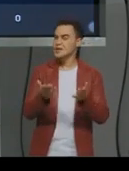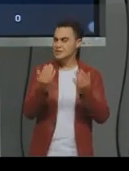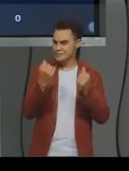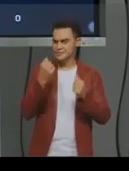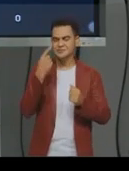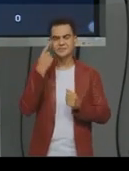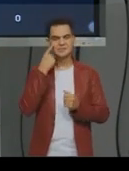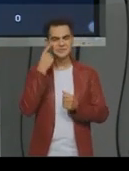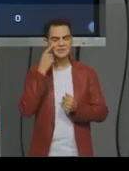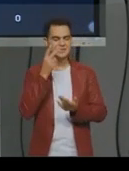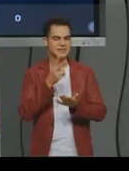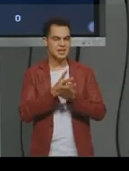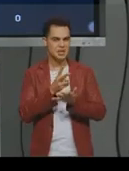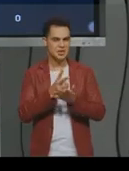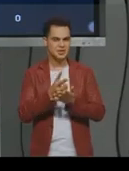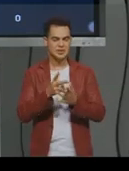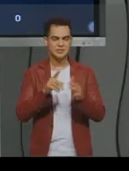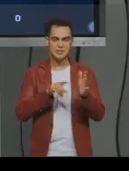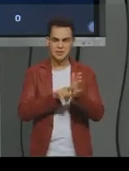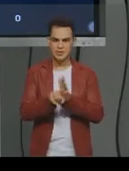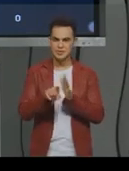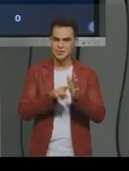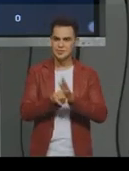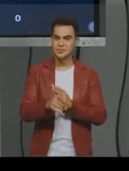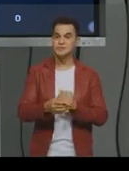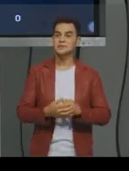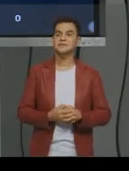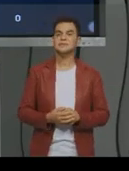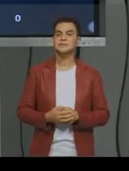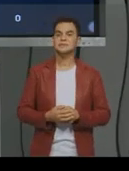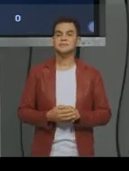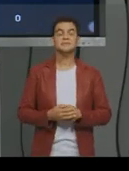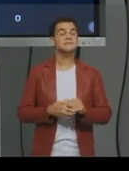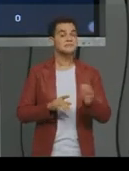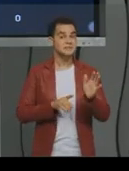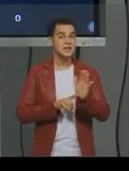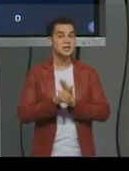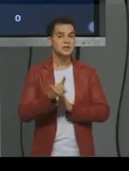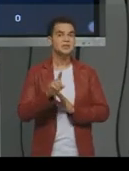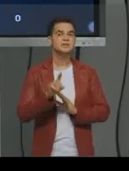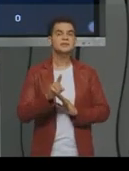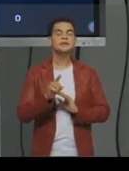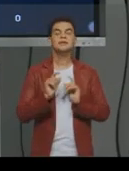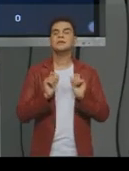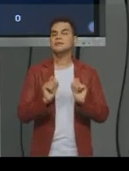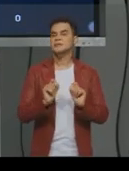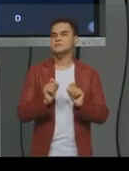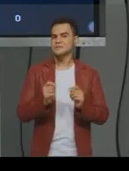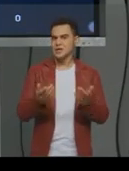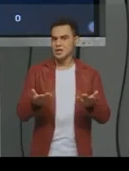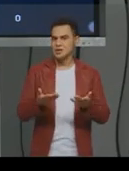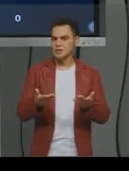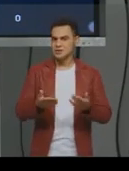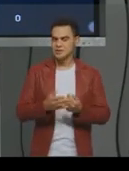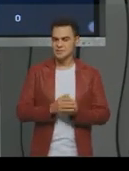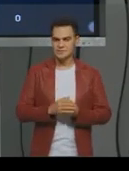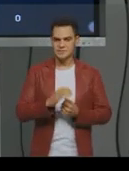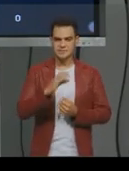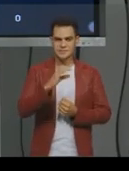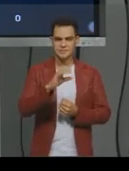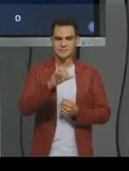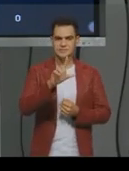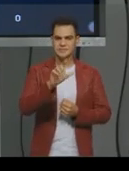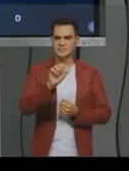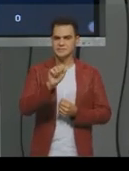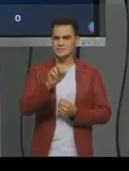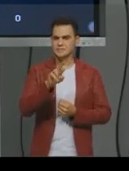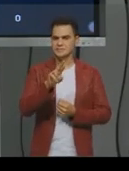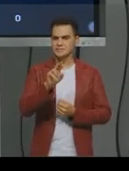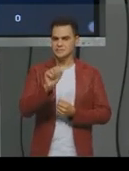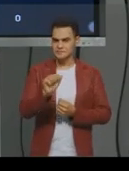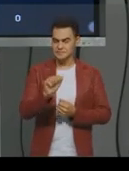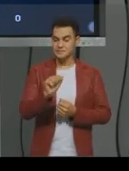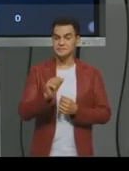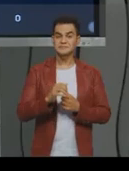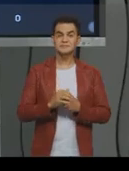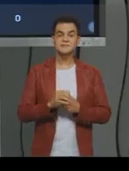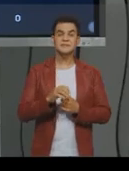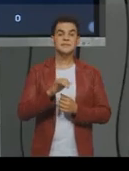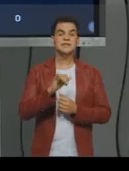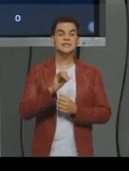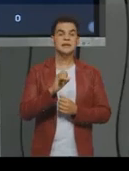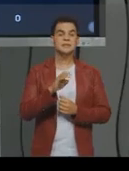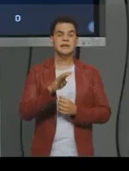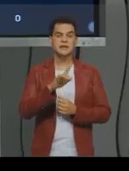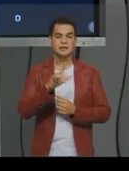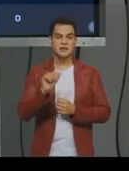nossas perguntas. E a primeira pergunta desse segundo bloco é da Clara Isabela. Ela é estudante do sétimo ano da Escola